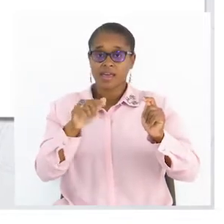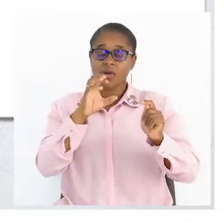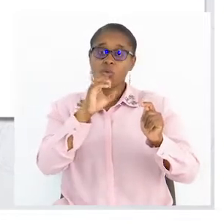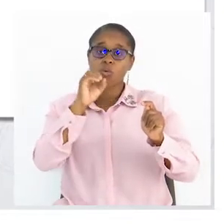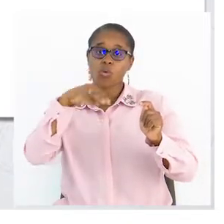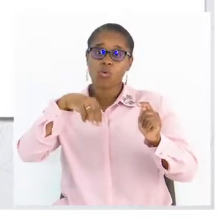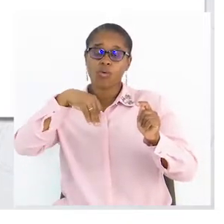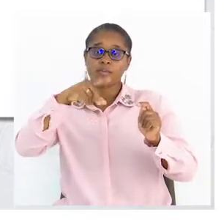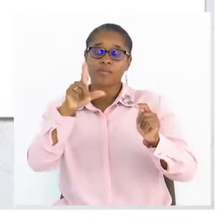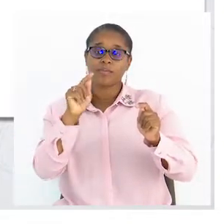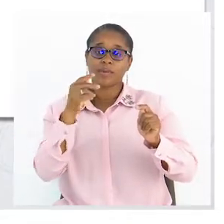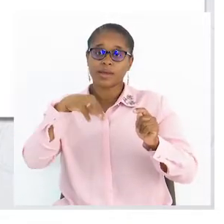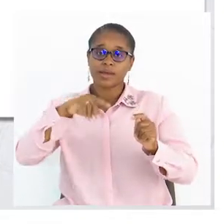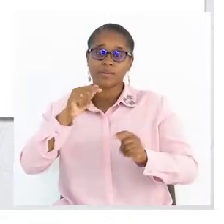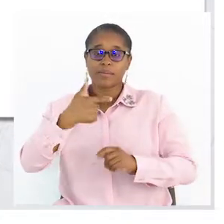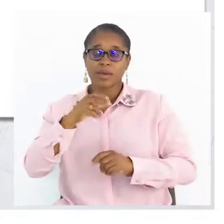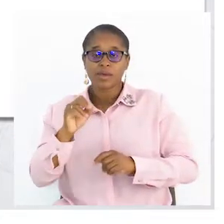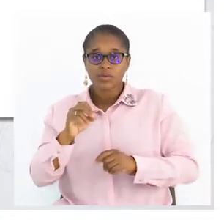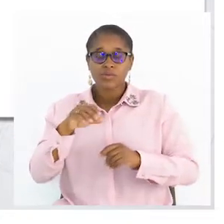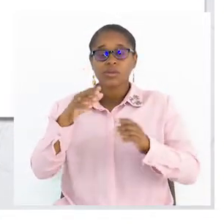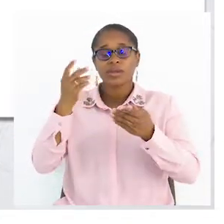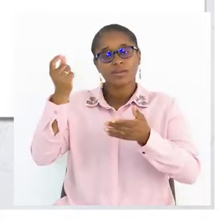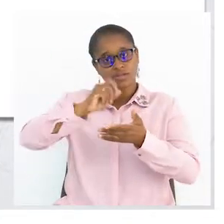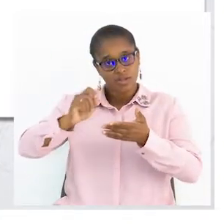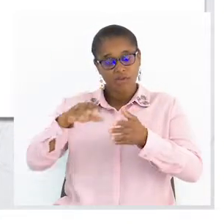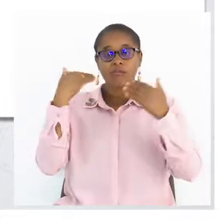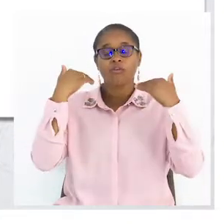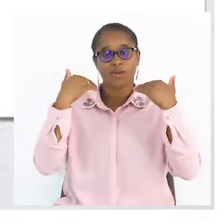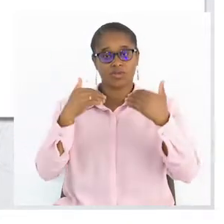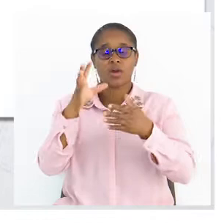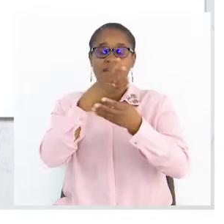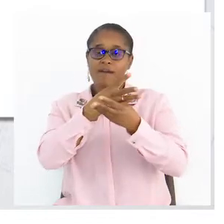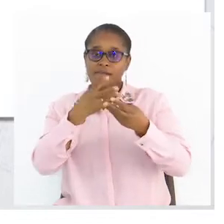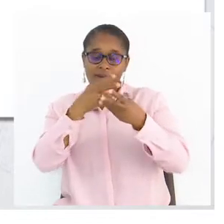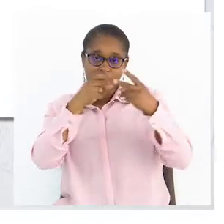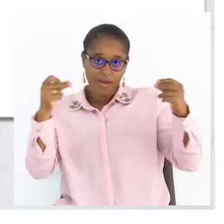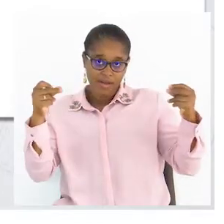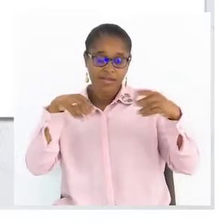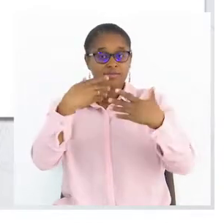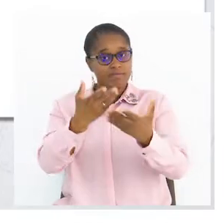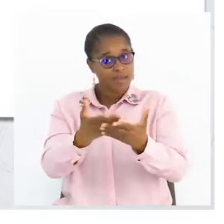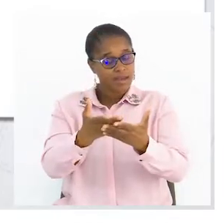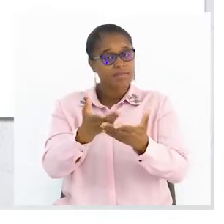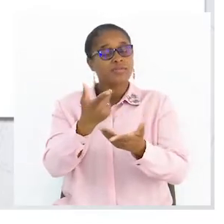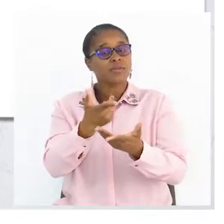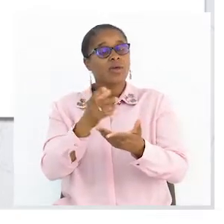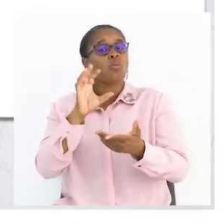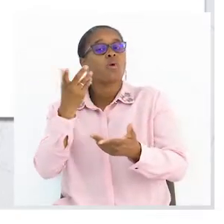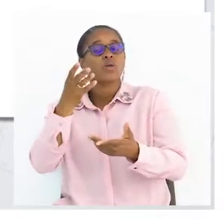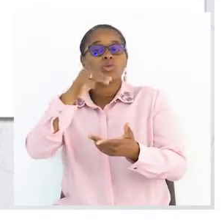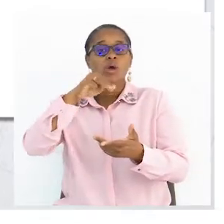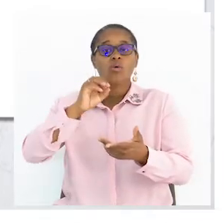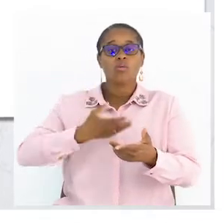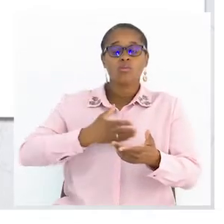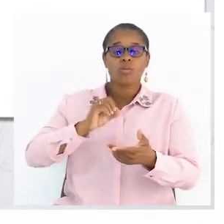que acrescenta informação à frase, dando referência quanto ao modo,